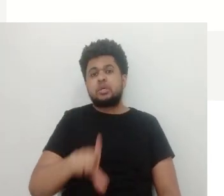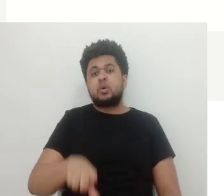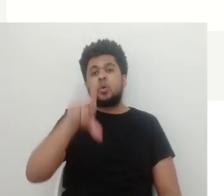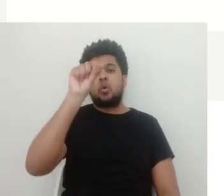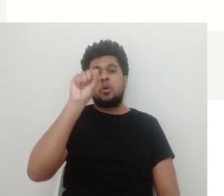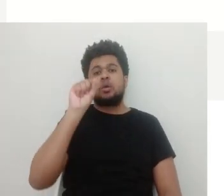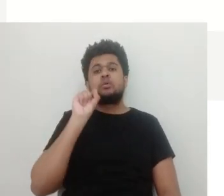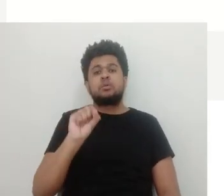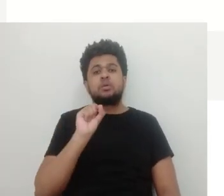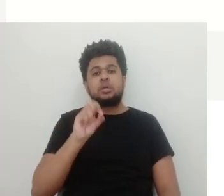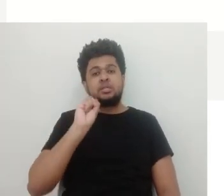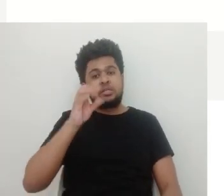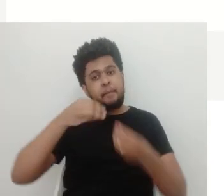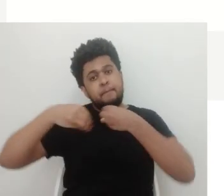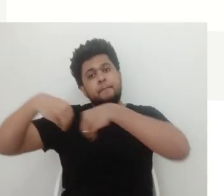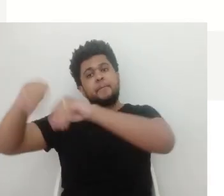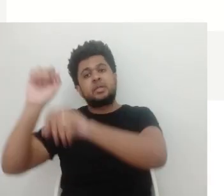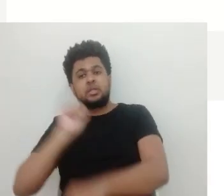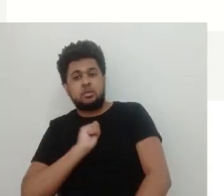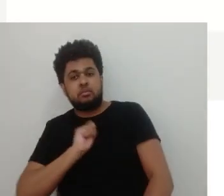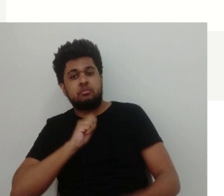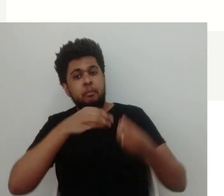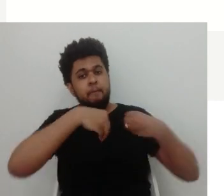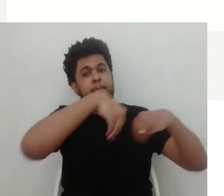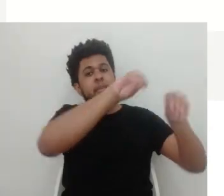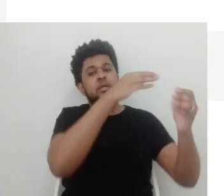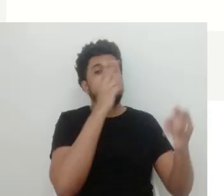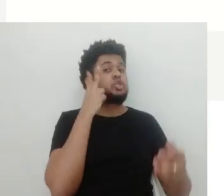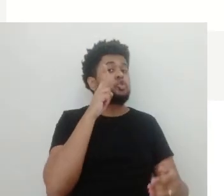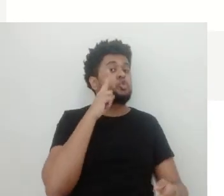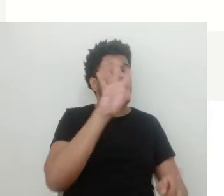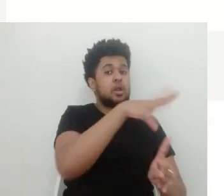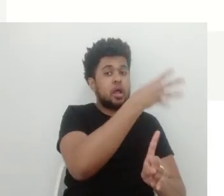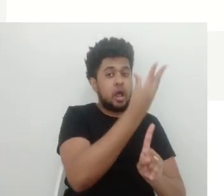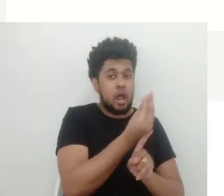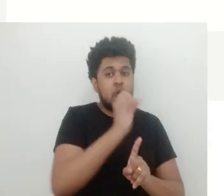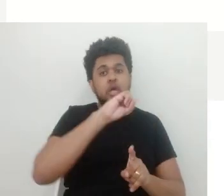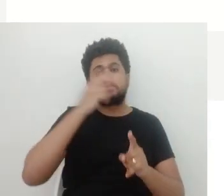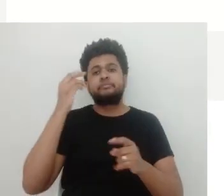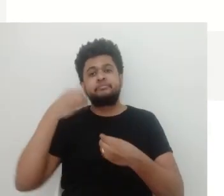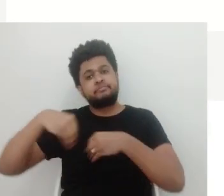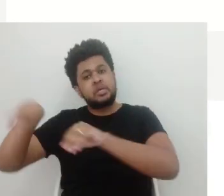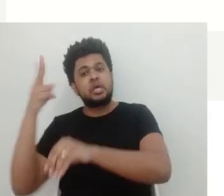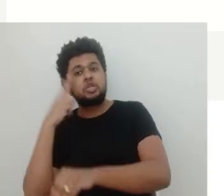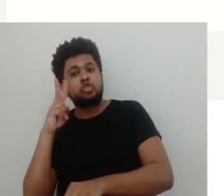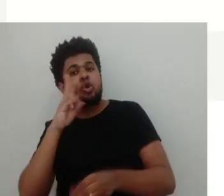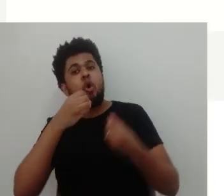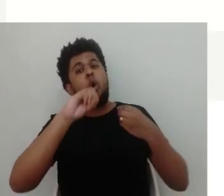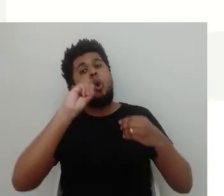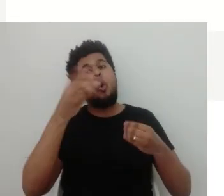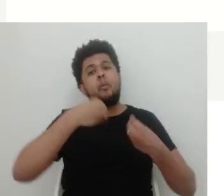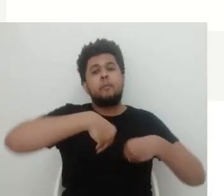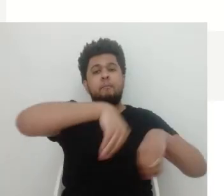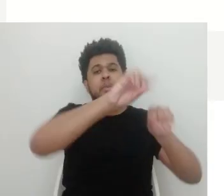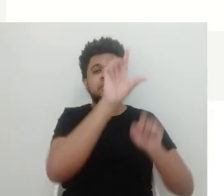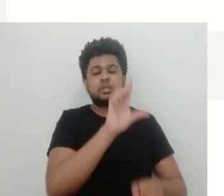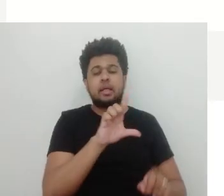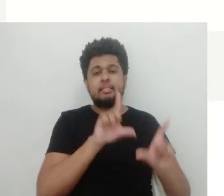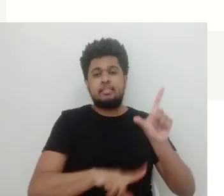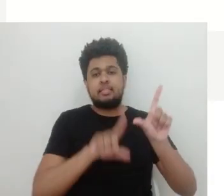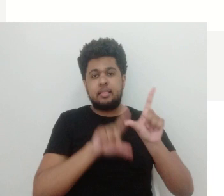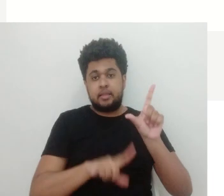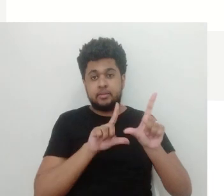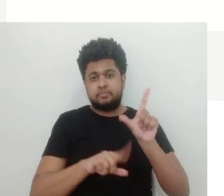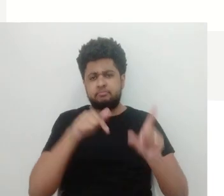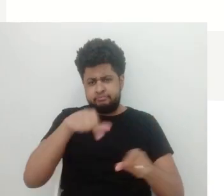arriscar e mandei para história da arte. Né? Ninguém me conhece, lá vamos ver se consigo alguma coisa. Mas esse projeto, que claro